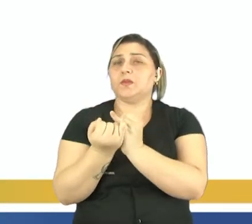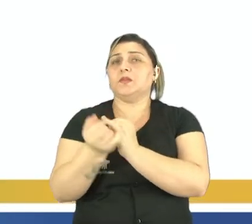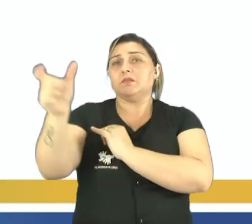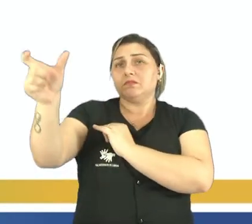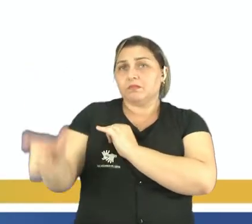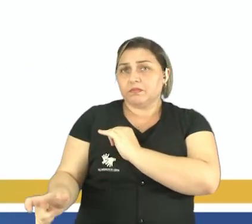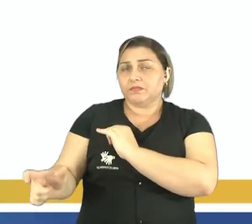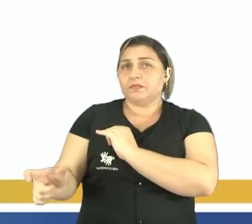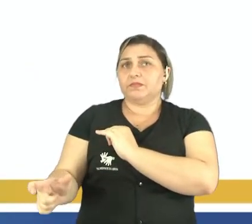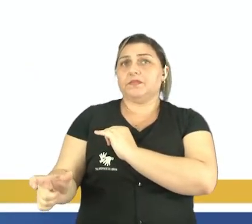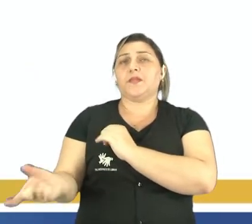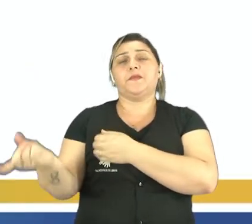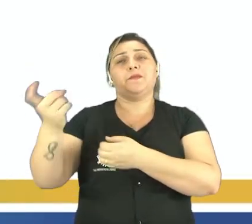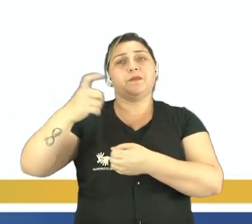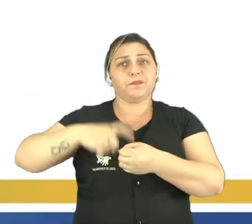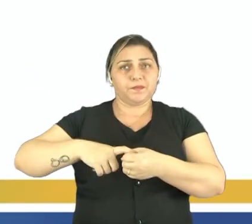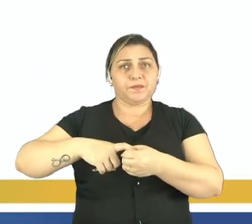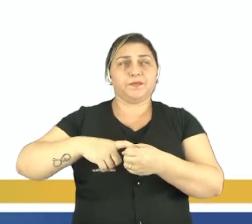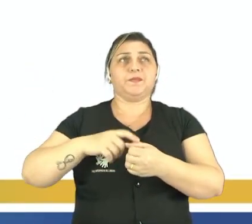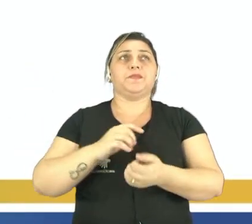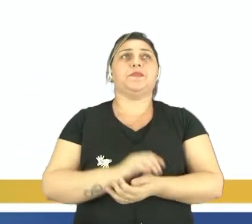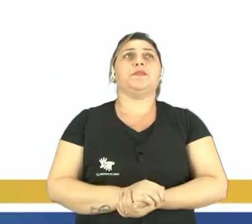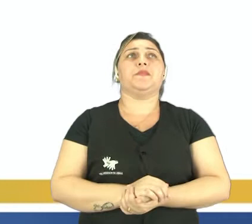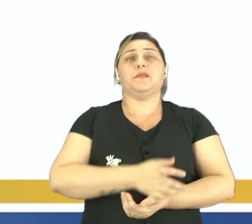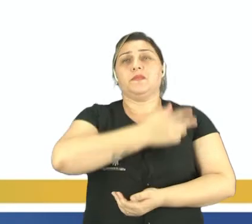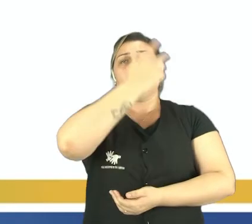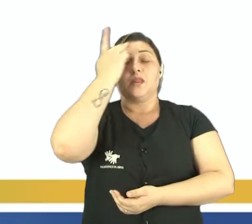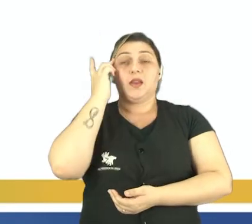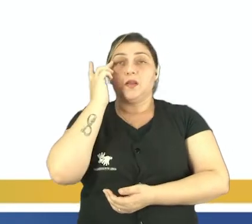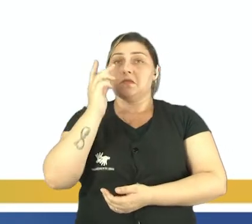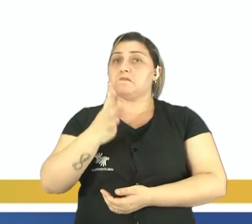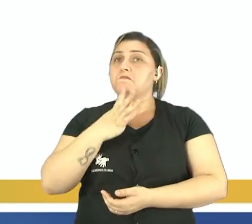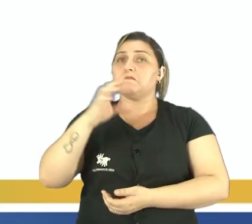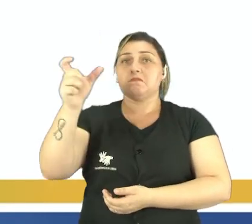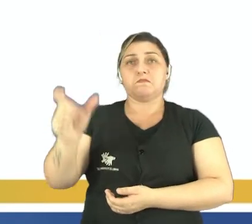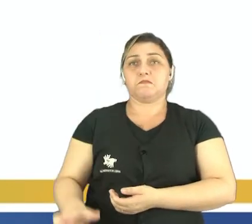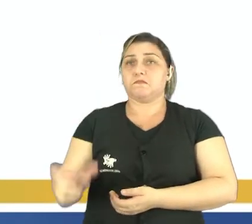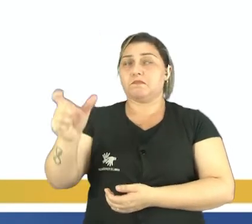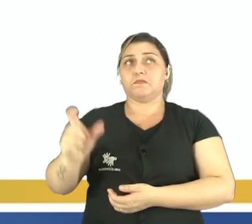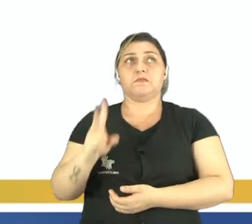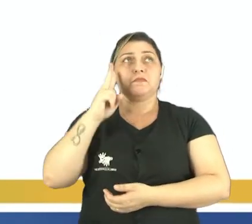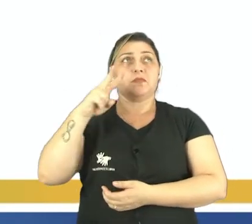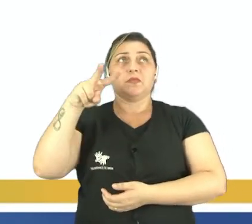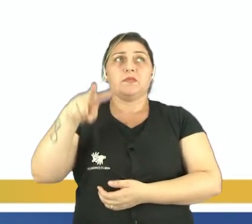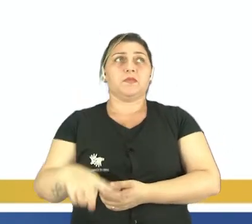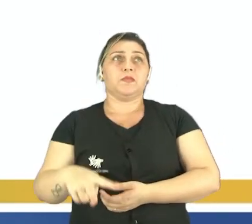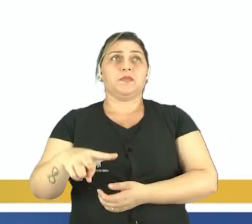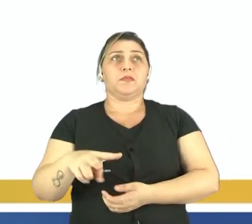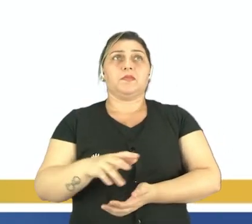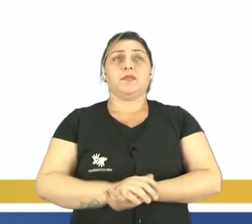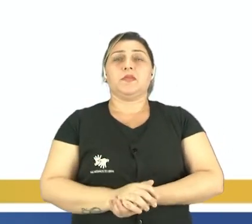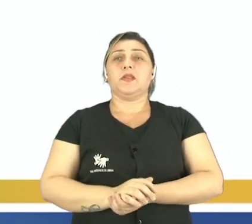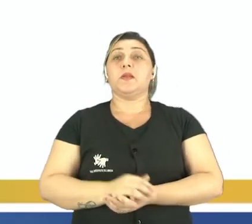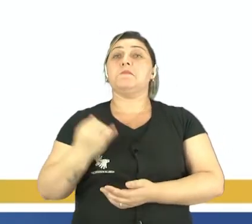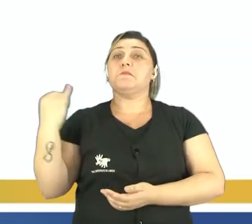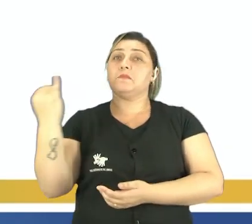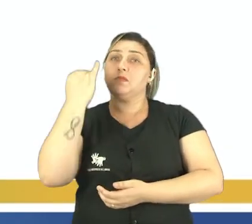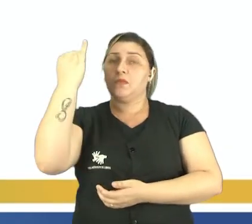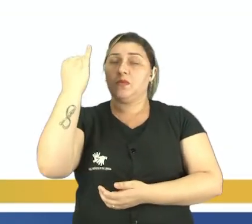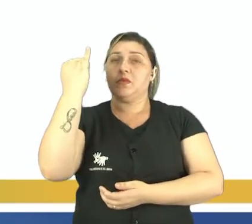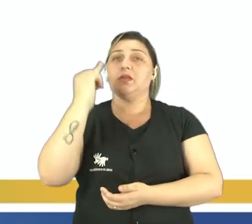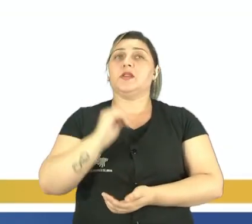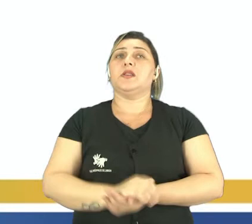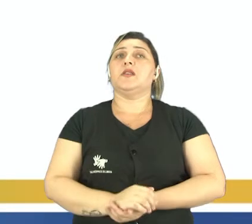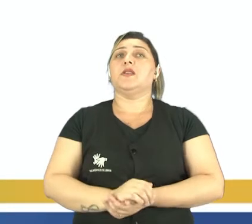interlocutor. E a gente volta para aquela questão. São pessoas desconhecidas que vocês nunca viram, muito provavelmente. Então, o importante é que